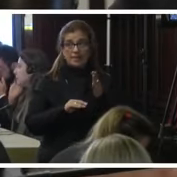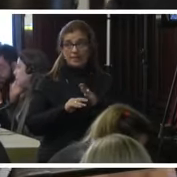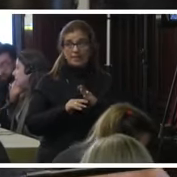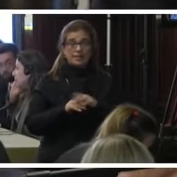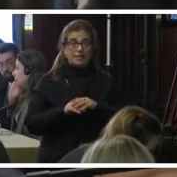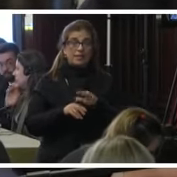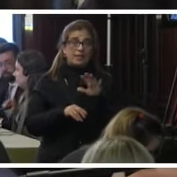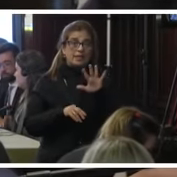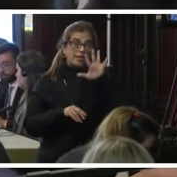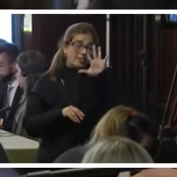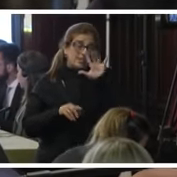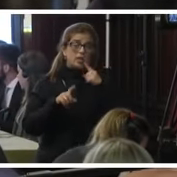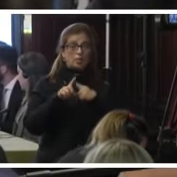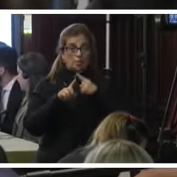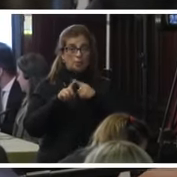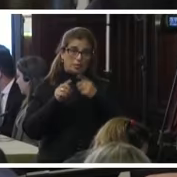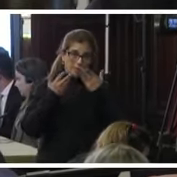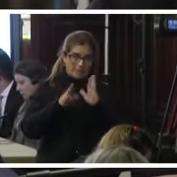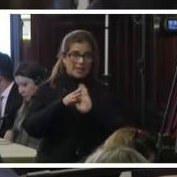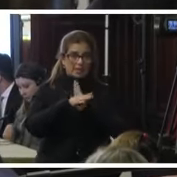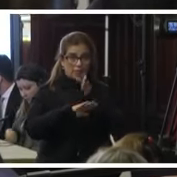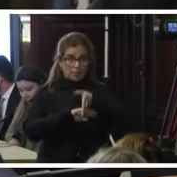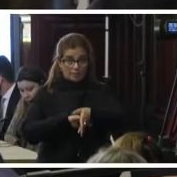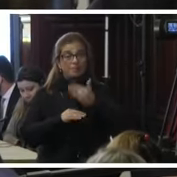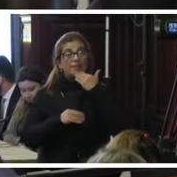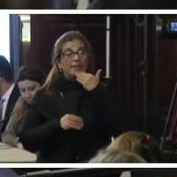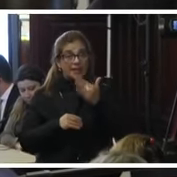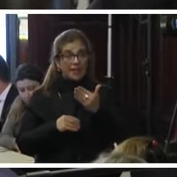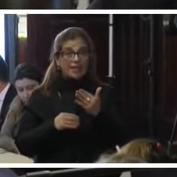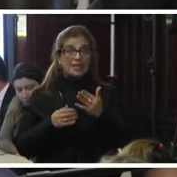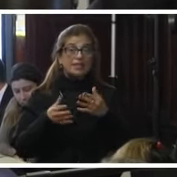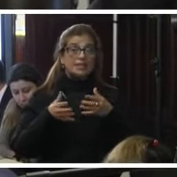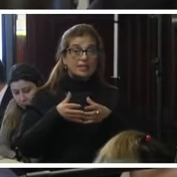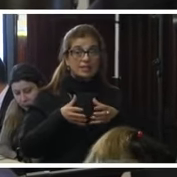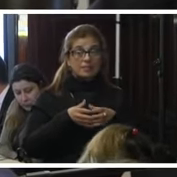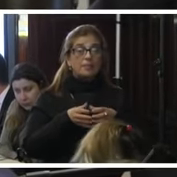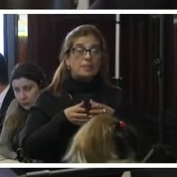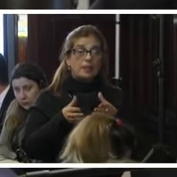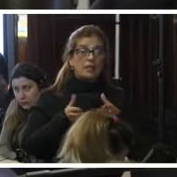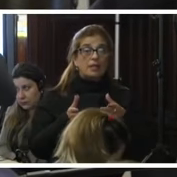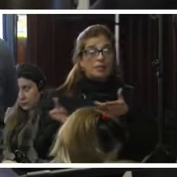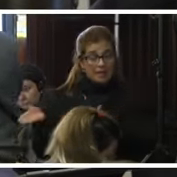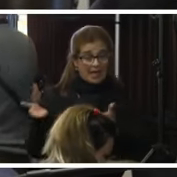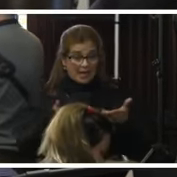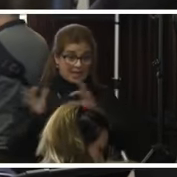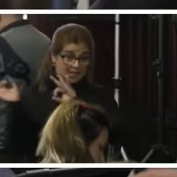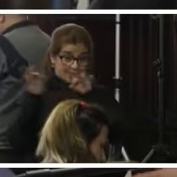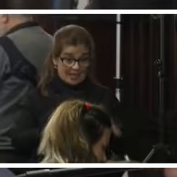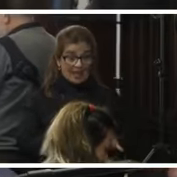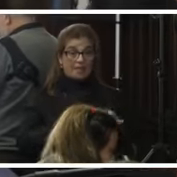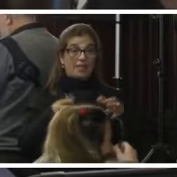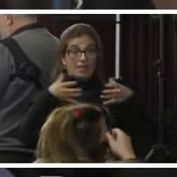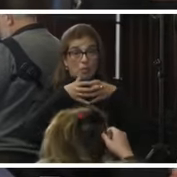5 minutes, 3 minutes, 1 minute within time. So thank you very much. It is good to see the state of Brazil arrive safely and landed